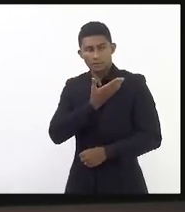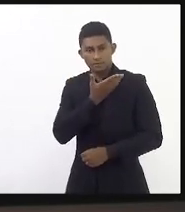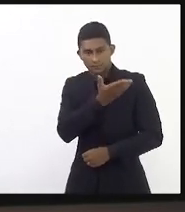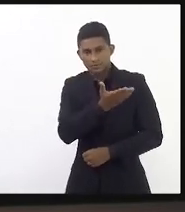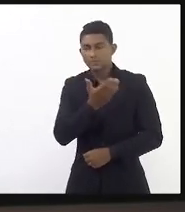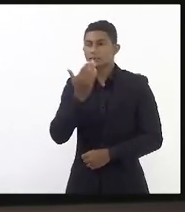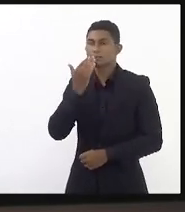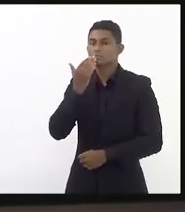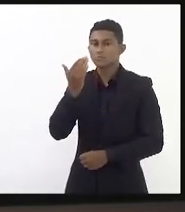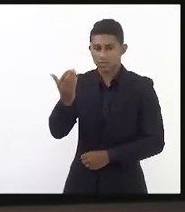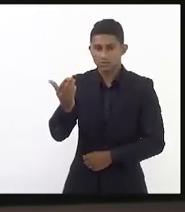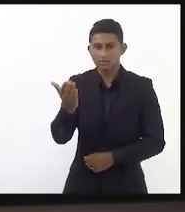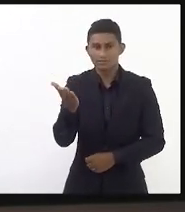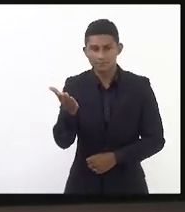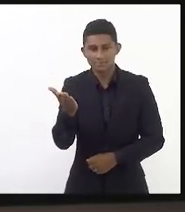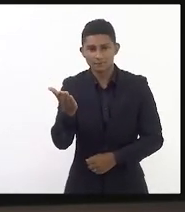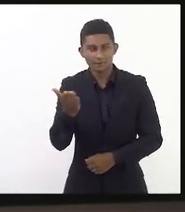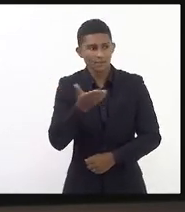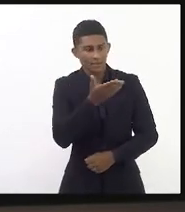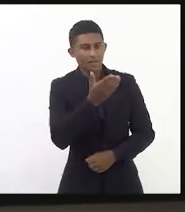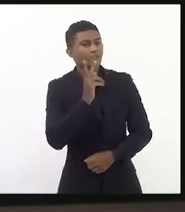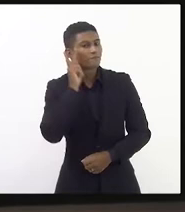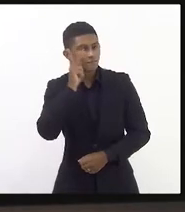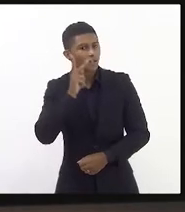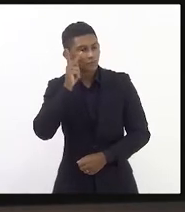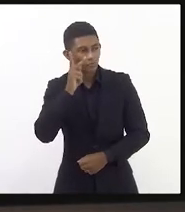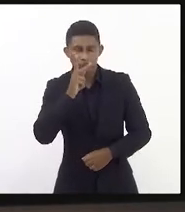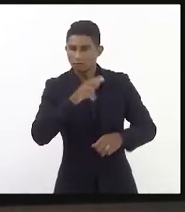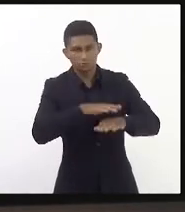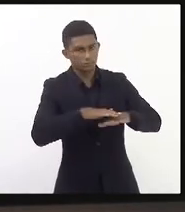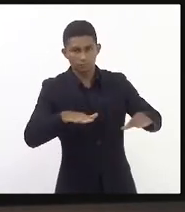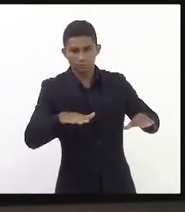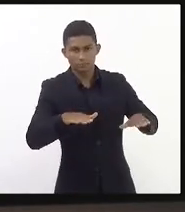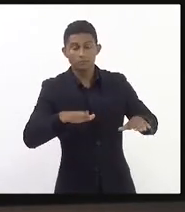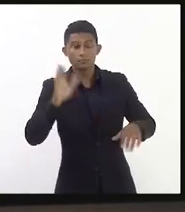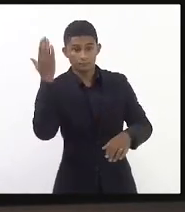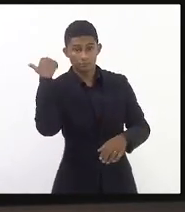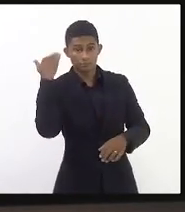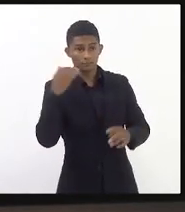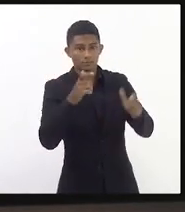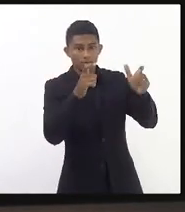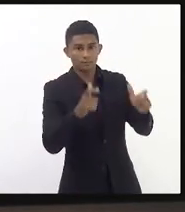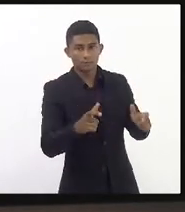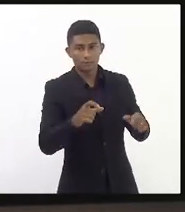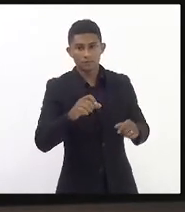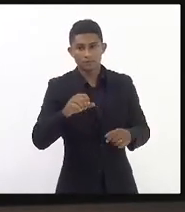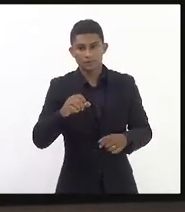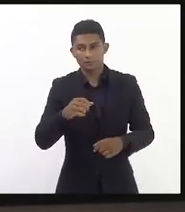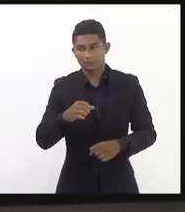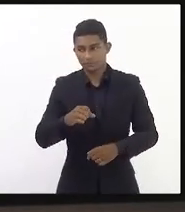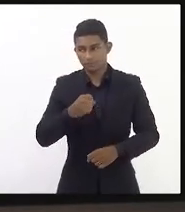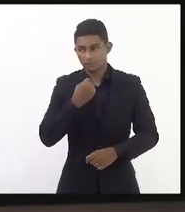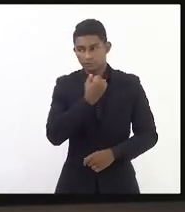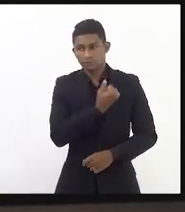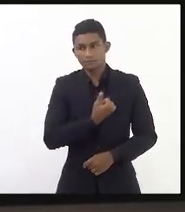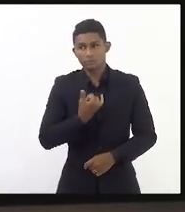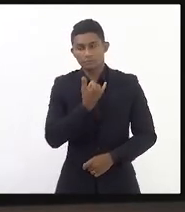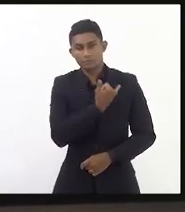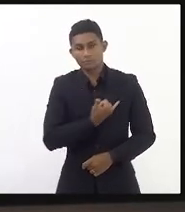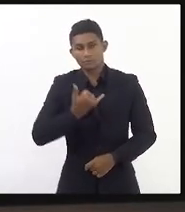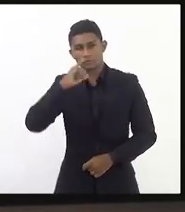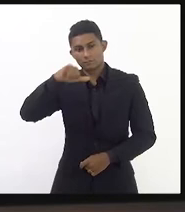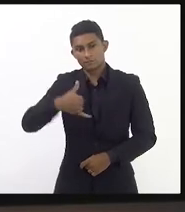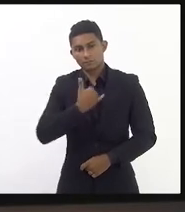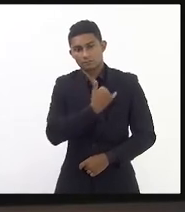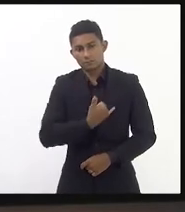hoje não é mais vereador, mas foi vereador em São João de Meriti, comigo, Dudu